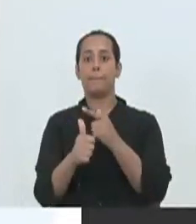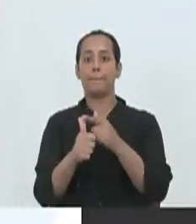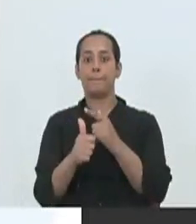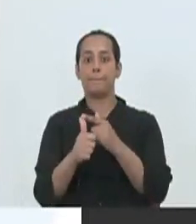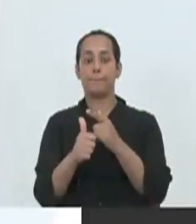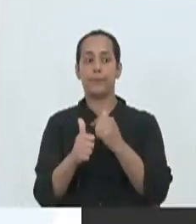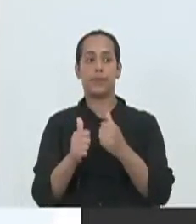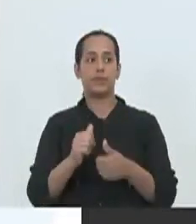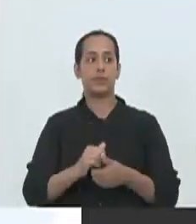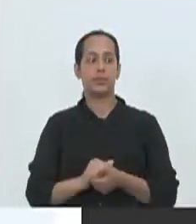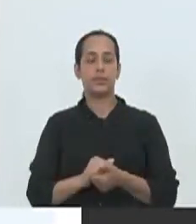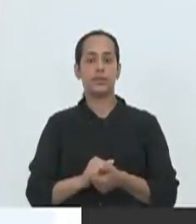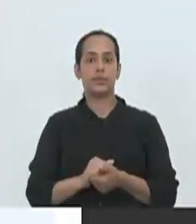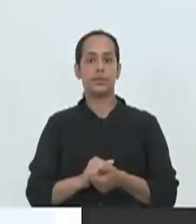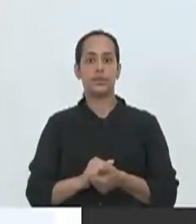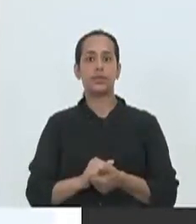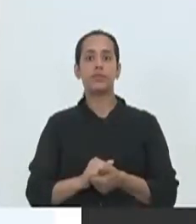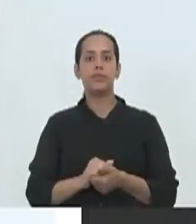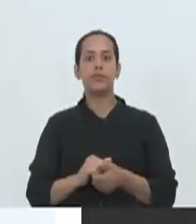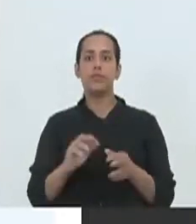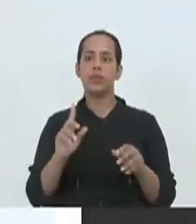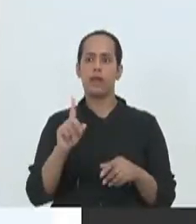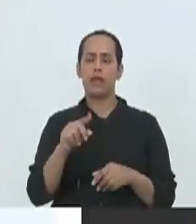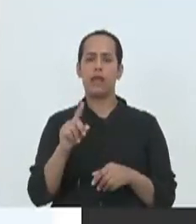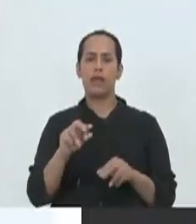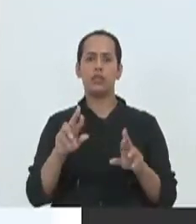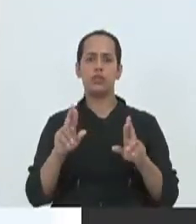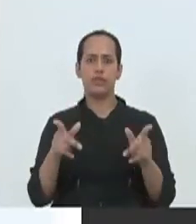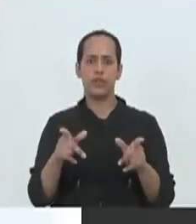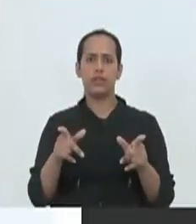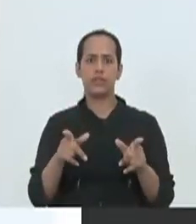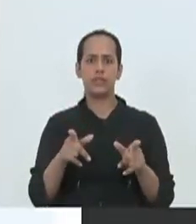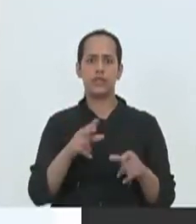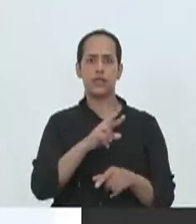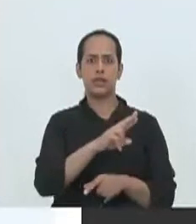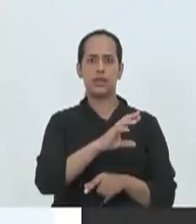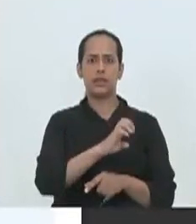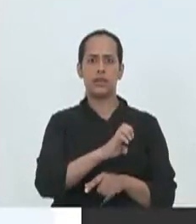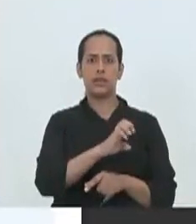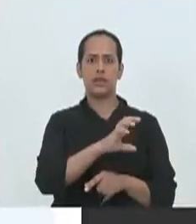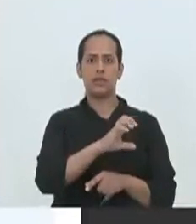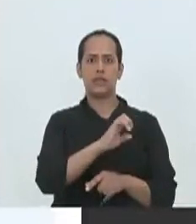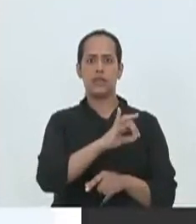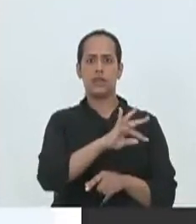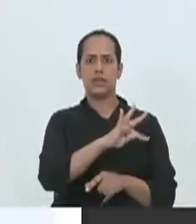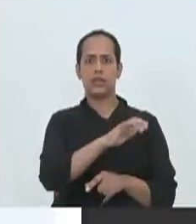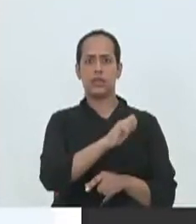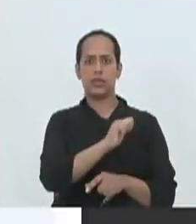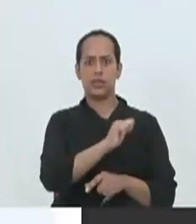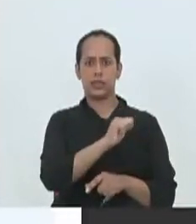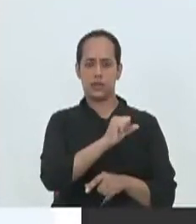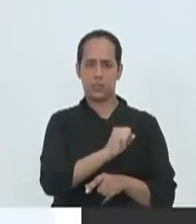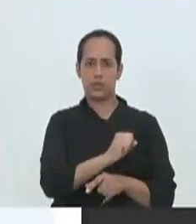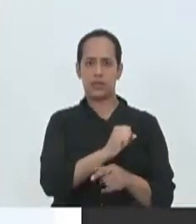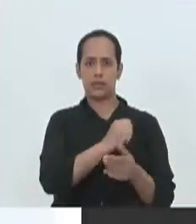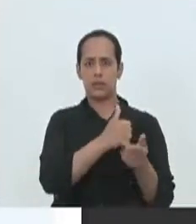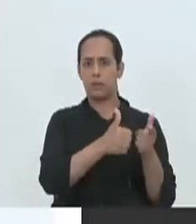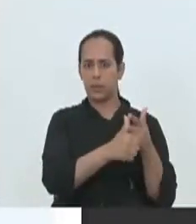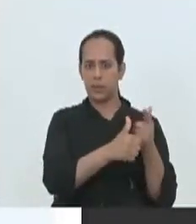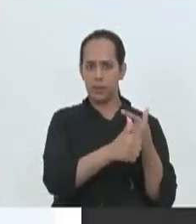por por definição é a diferença entre as receitas e as despesas primárias receitas primárias são aquelas não